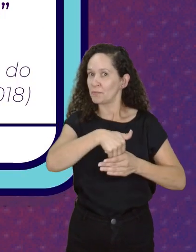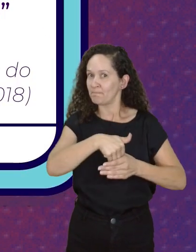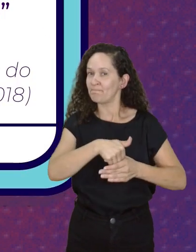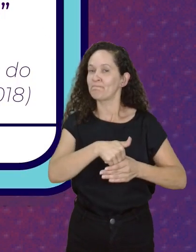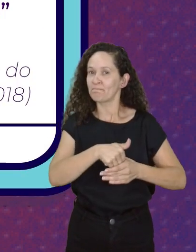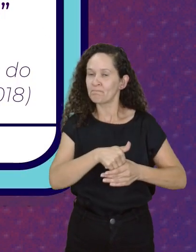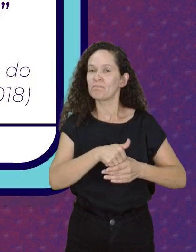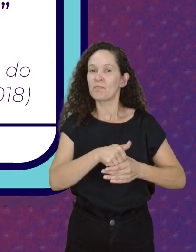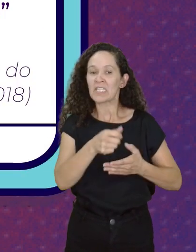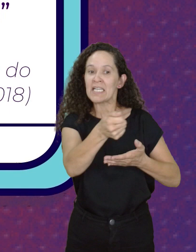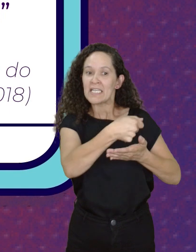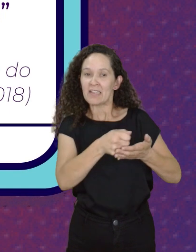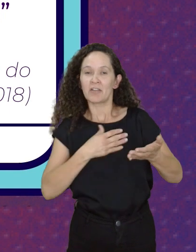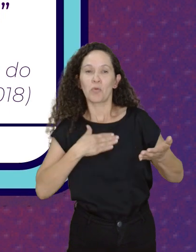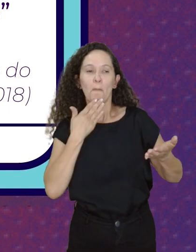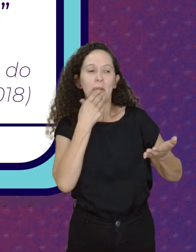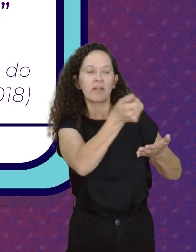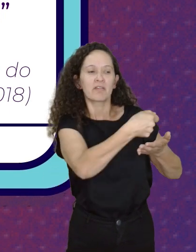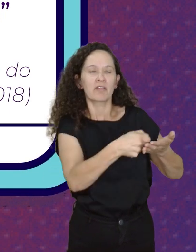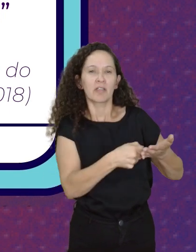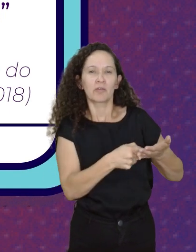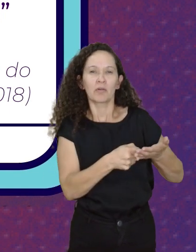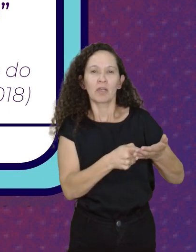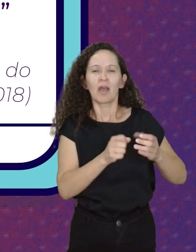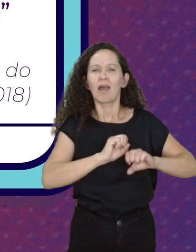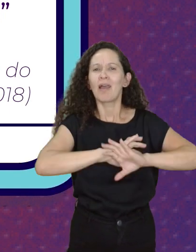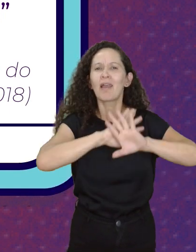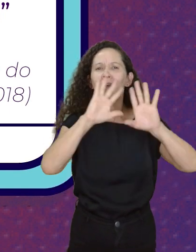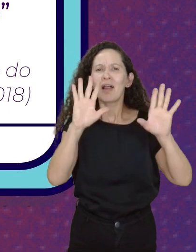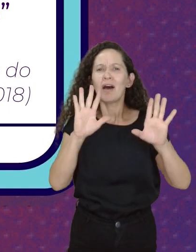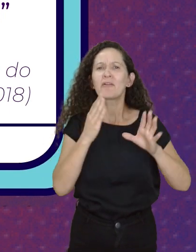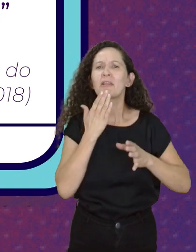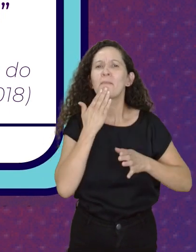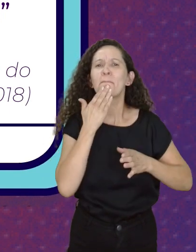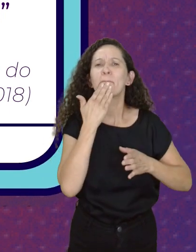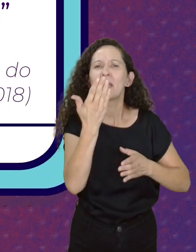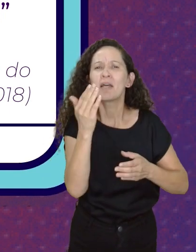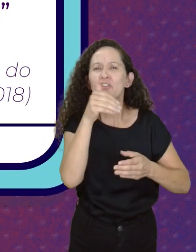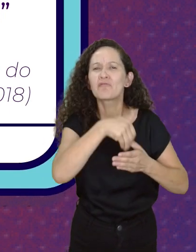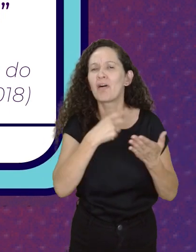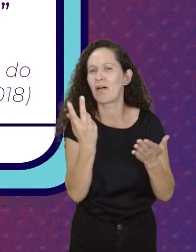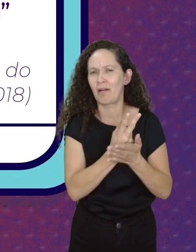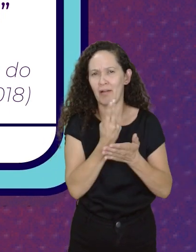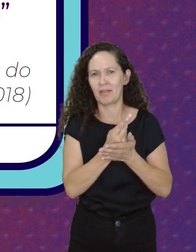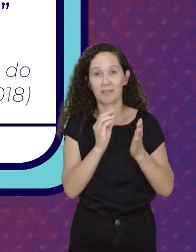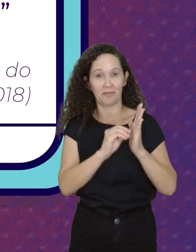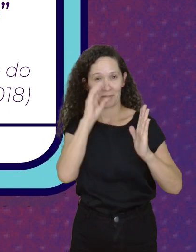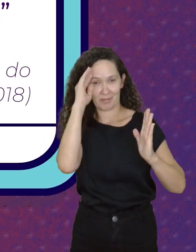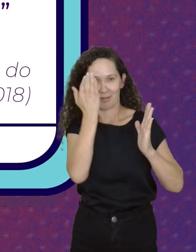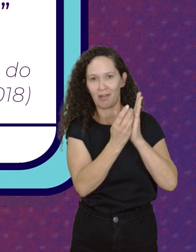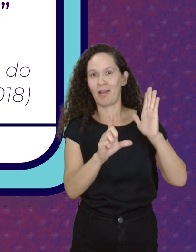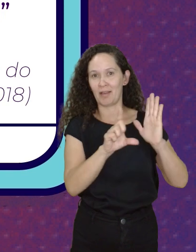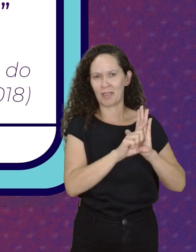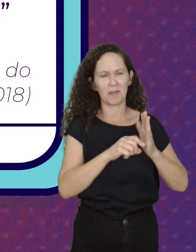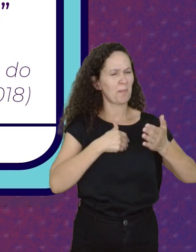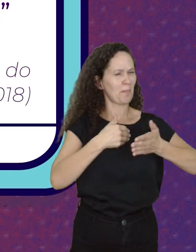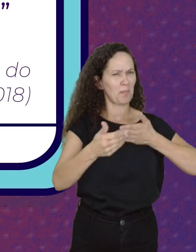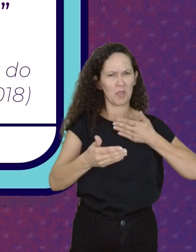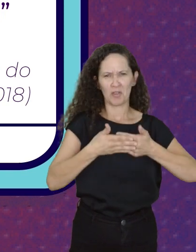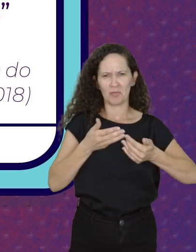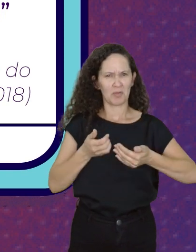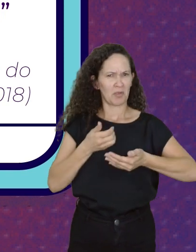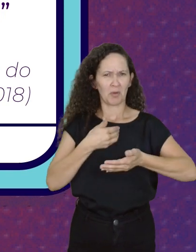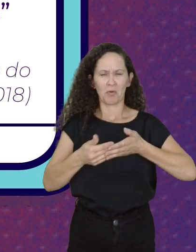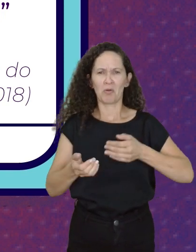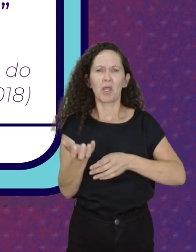termos estritos, caracteriza a realização de propaganda irregular, independentemente da forma utilizada ou da